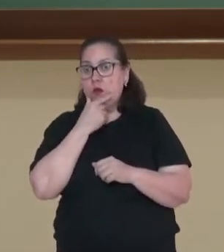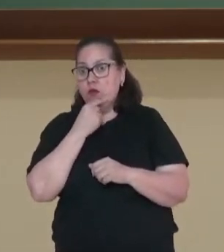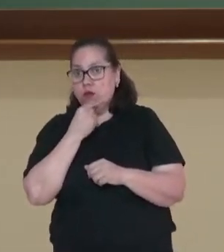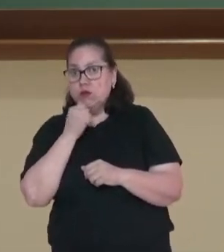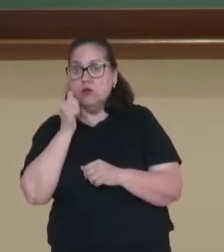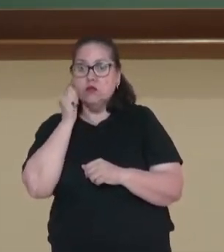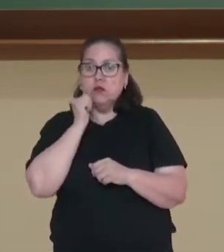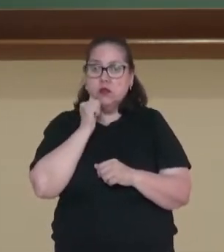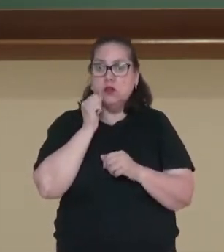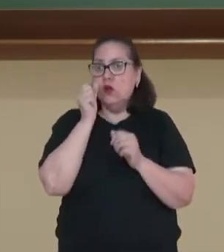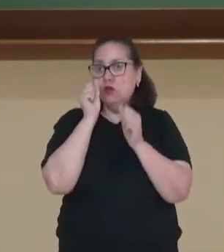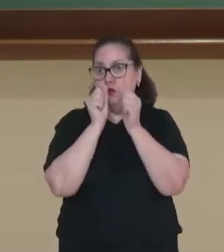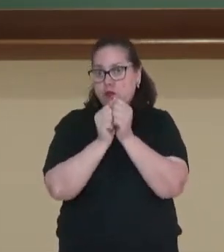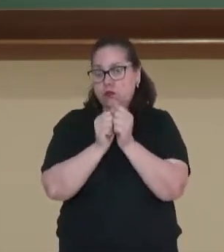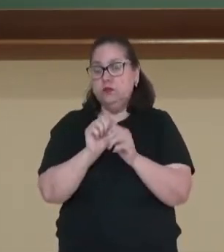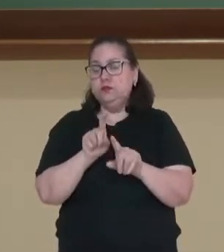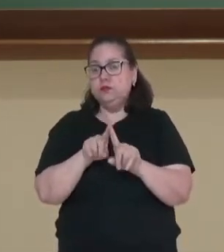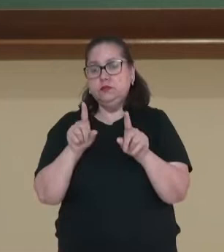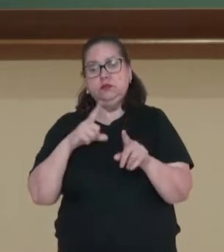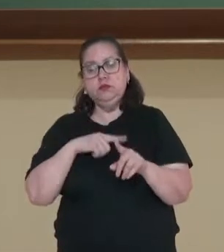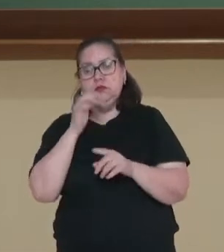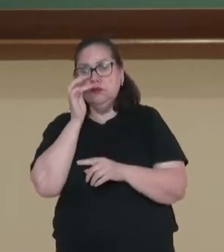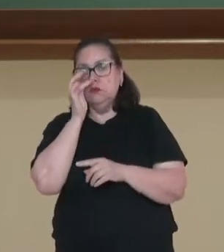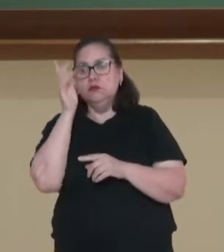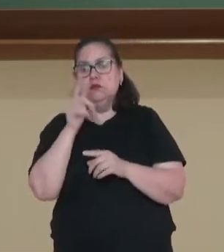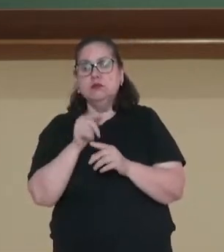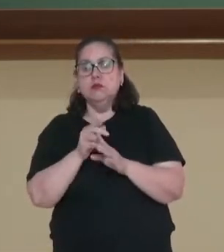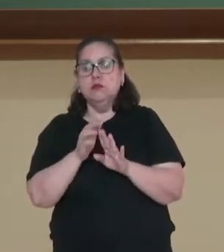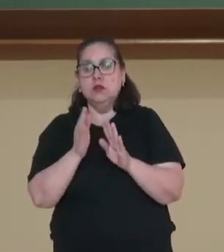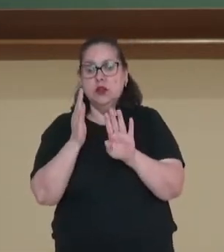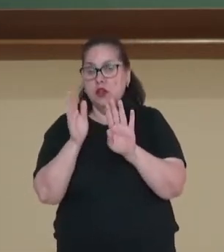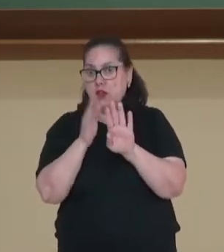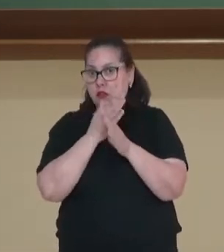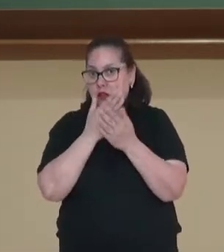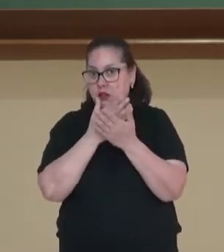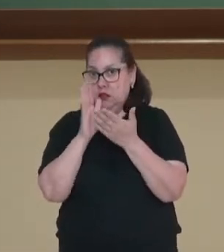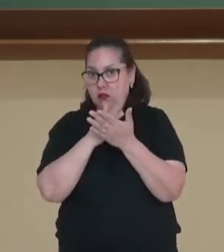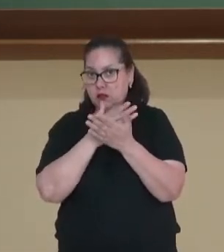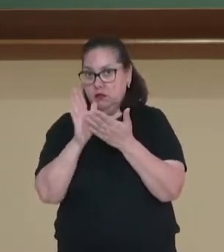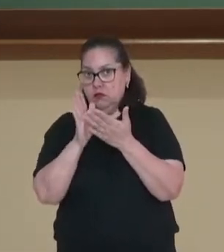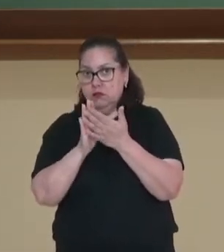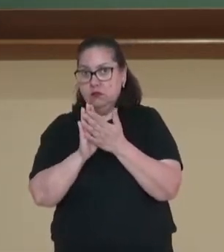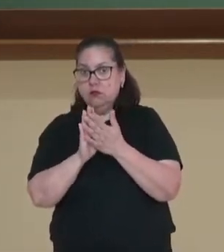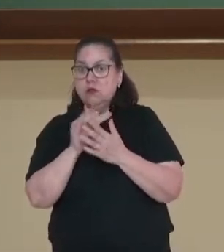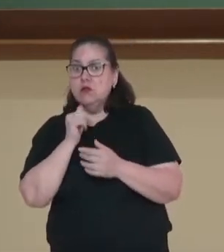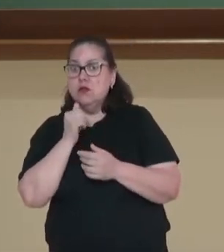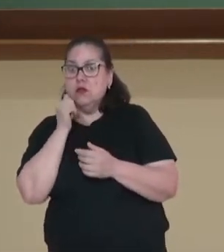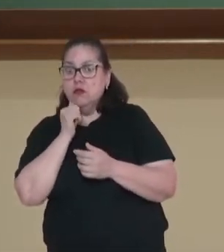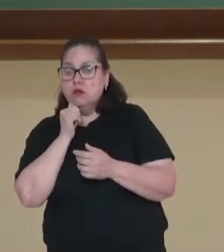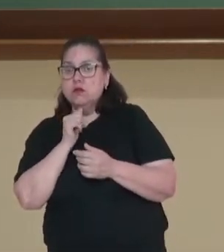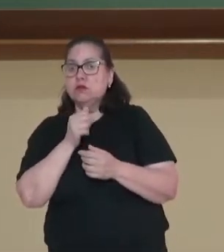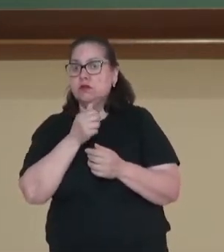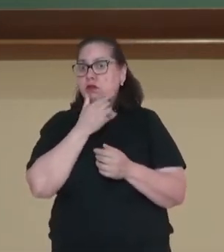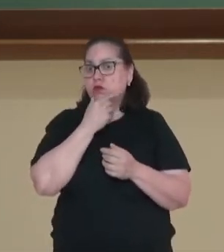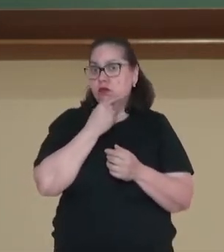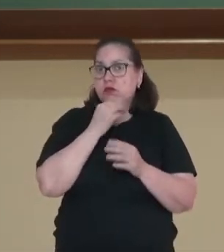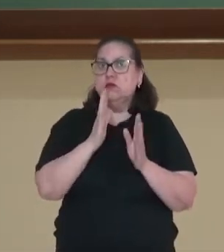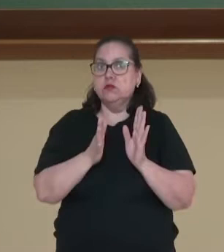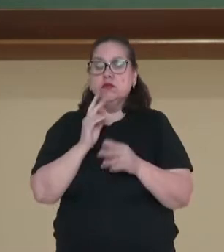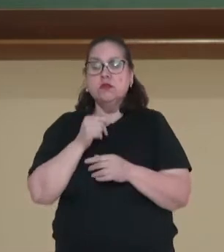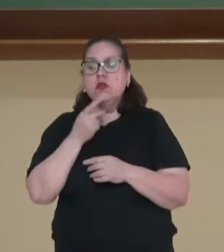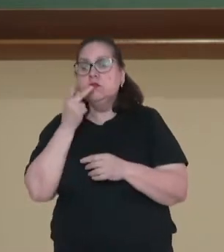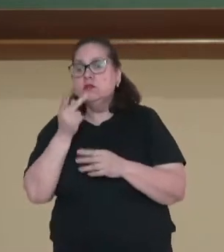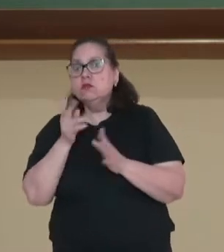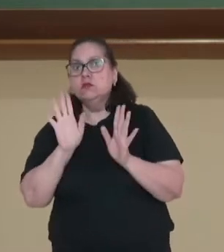feminina. Mas existem plantas que vão tê-los separados, tá? Então vai ter a flor masculina, vai ter a flor feminina, que a gente já vai